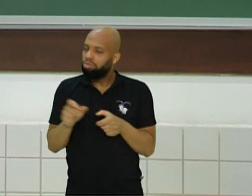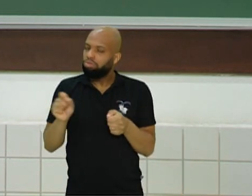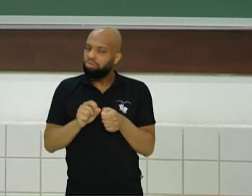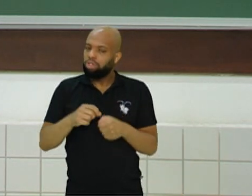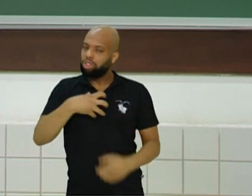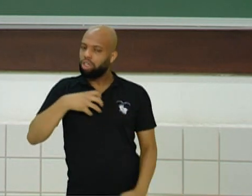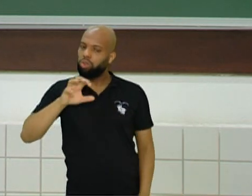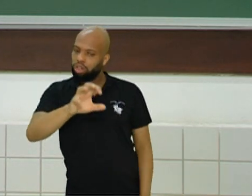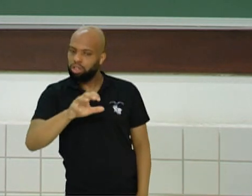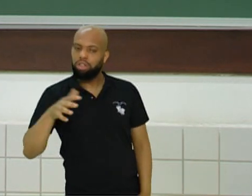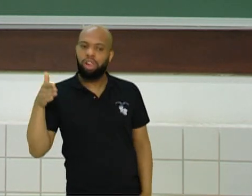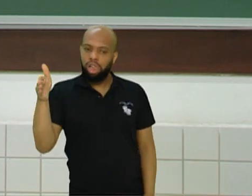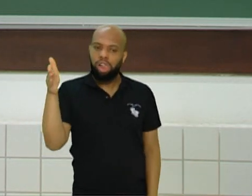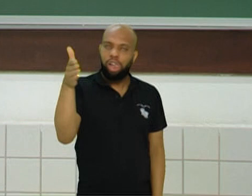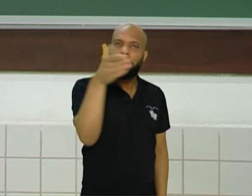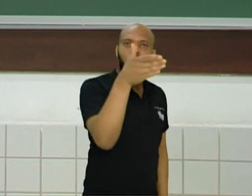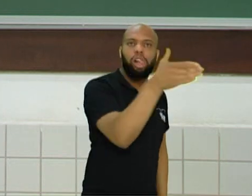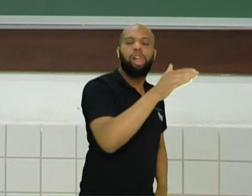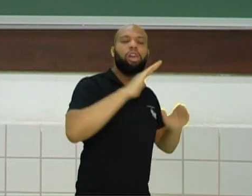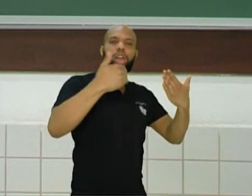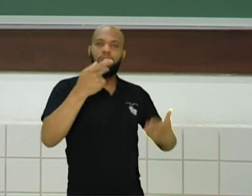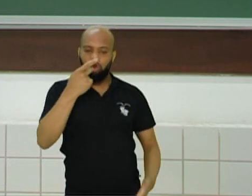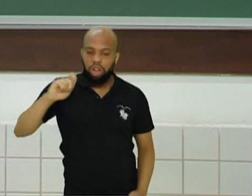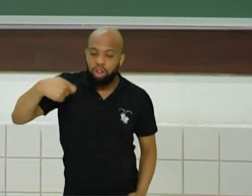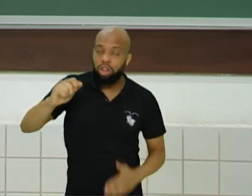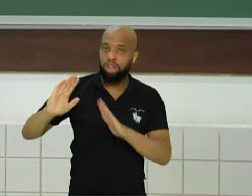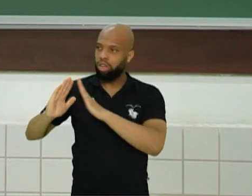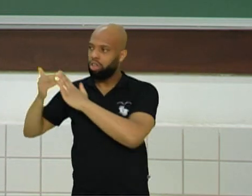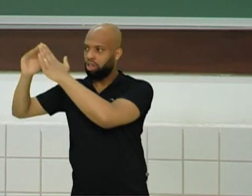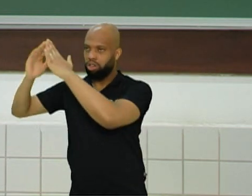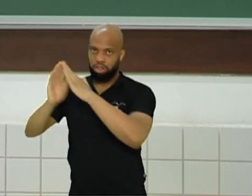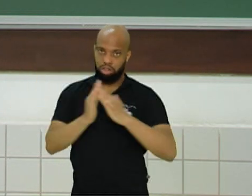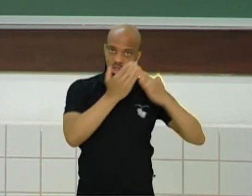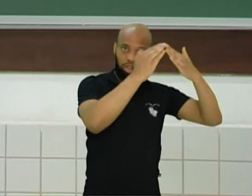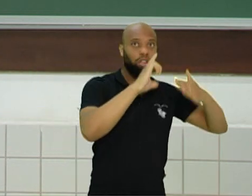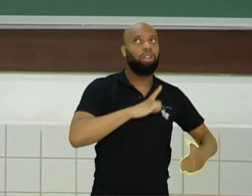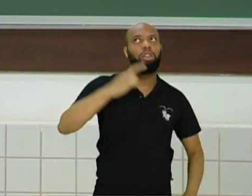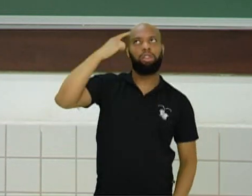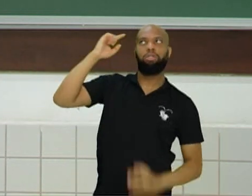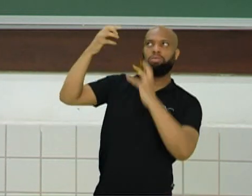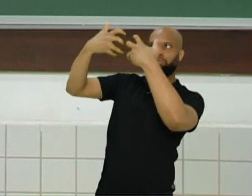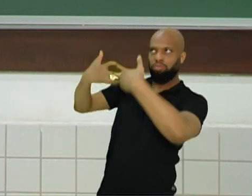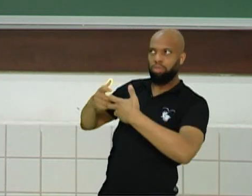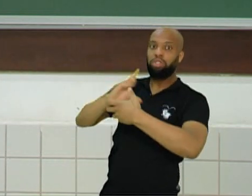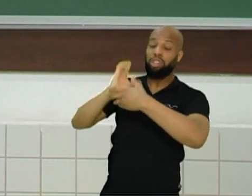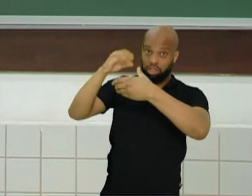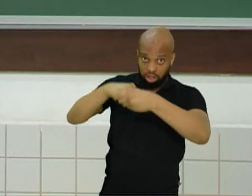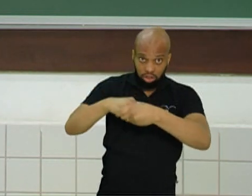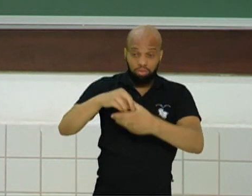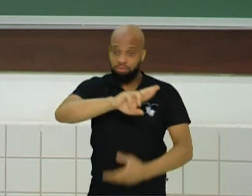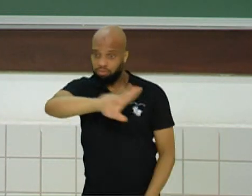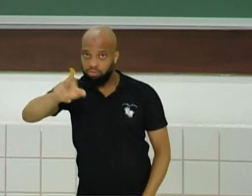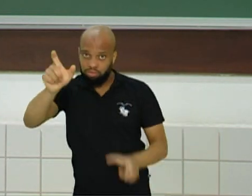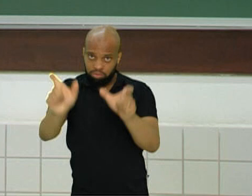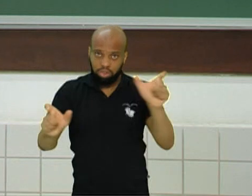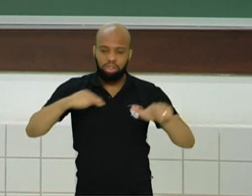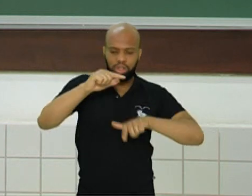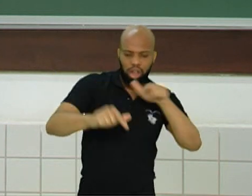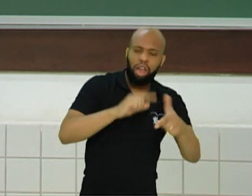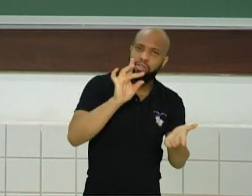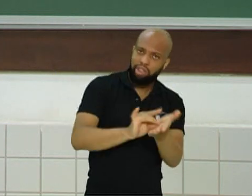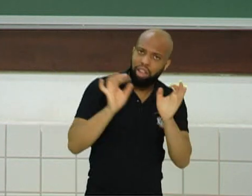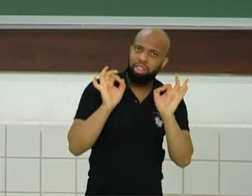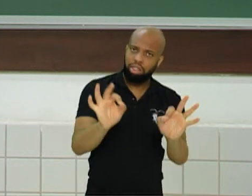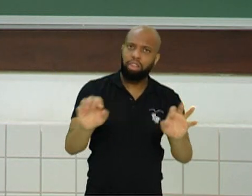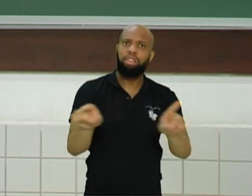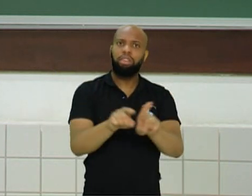agindo nessas áreas. Então, quando a gente fala em favela, nós temos que pensar que ali tem muitas pessoas trabalhadoras,